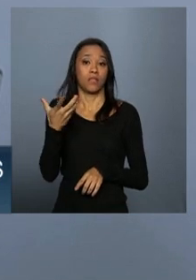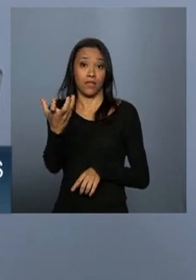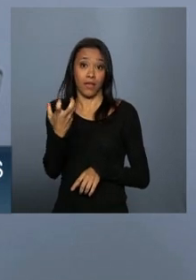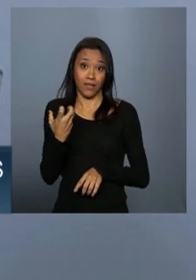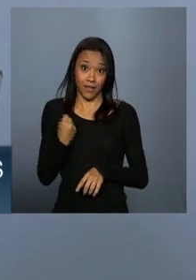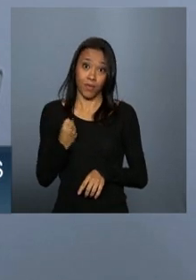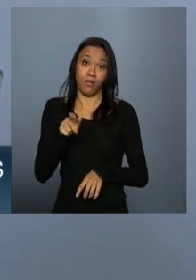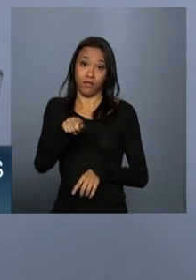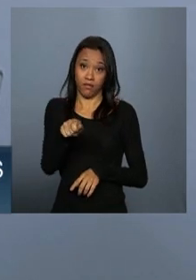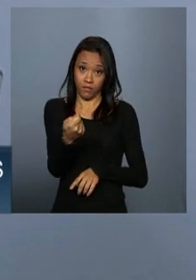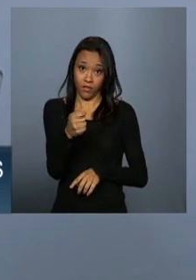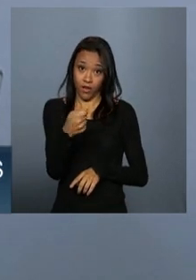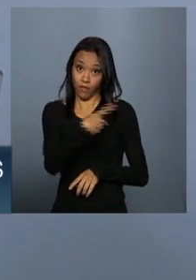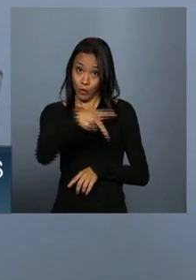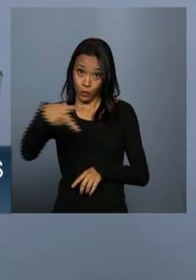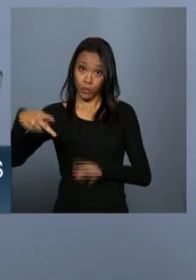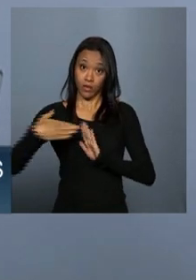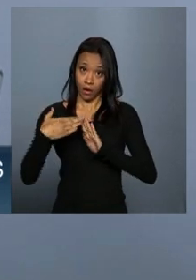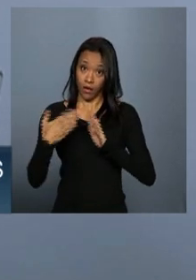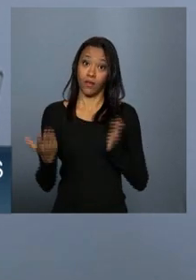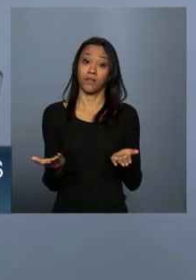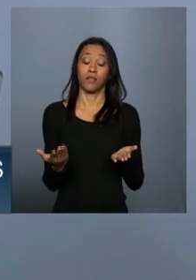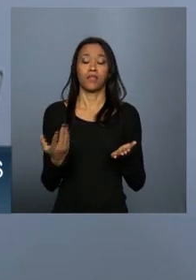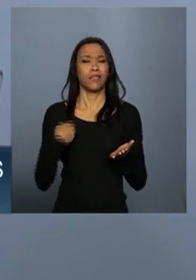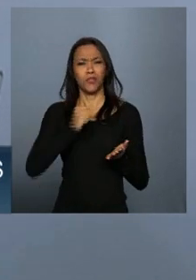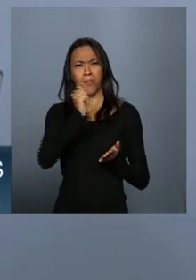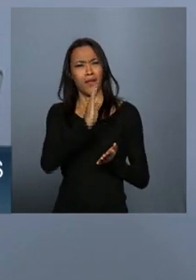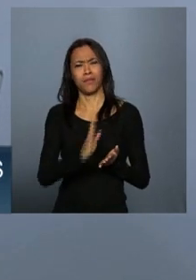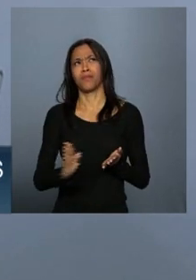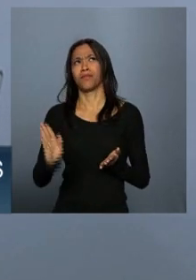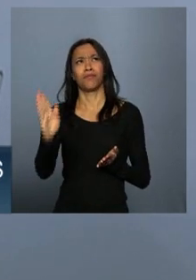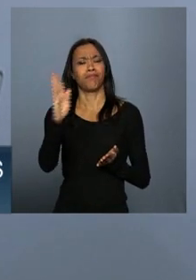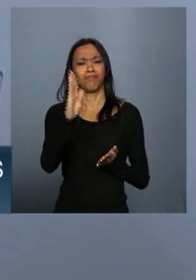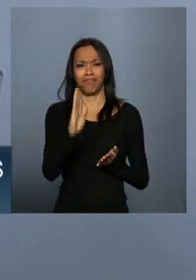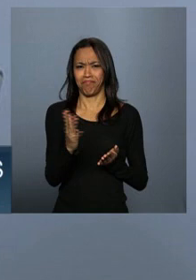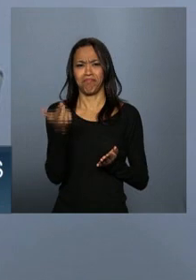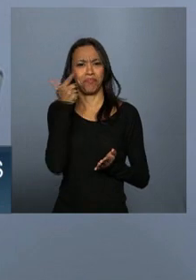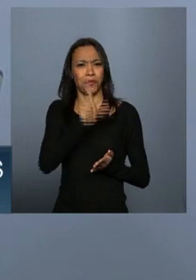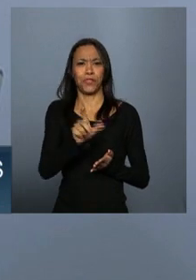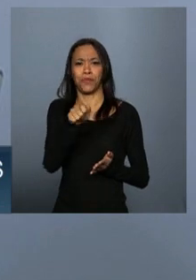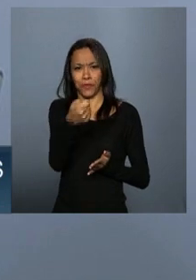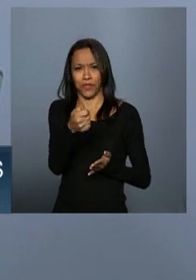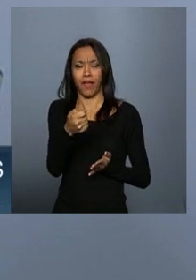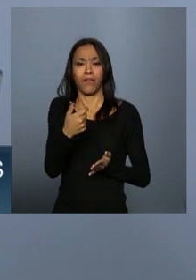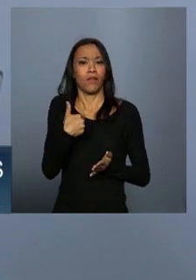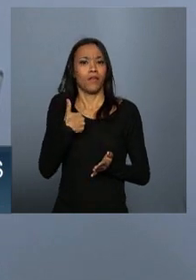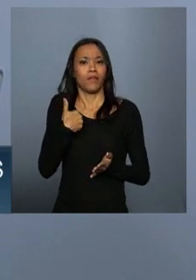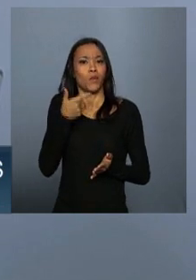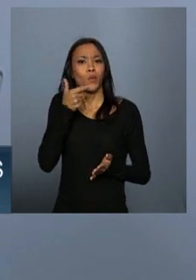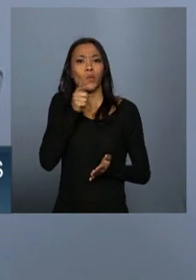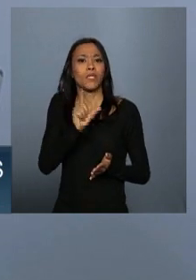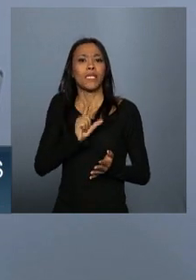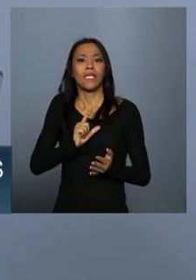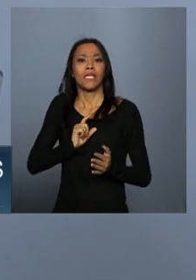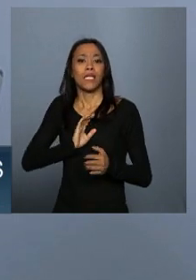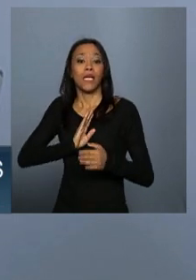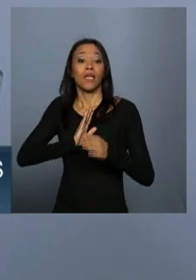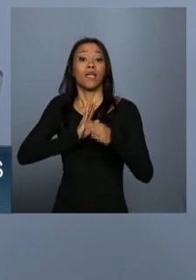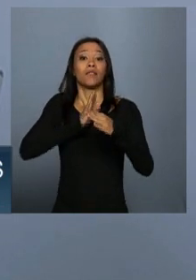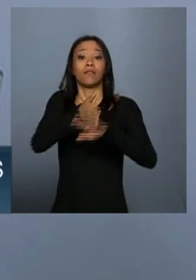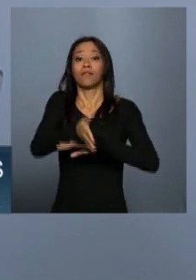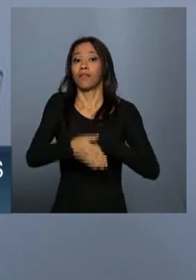essa moradia e que ganharam no Brasil inteiro, não conseguiam nem chegar na porta da Caixa Econômica